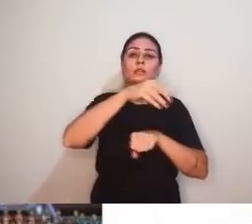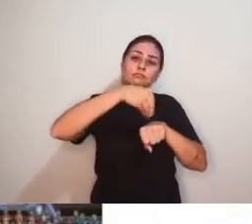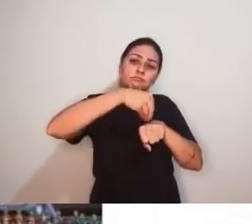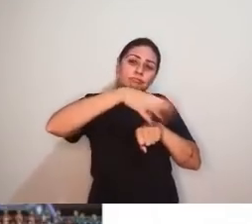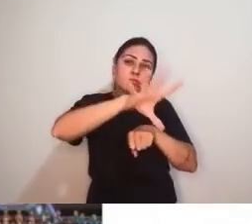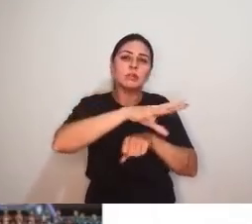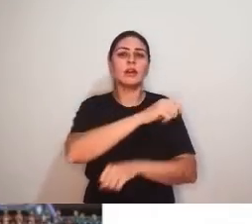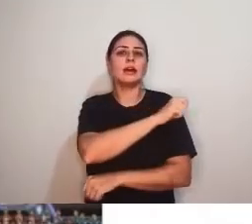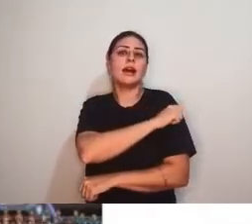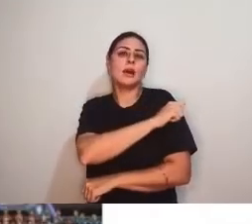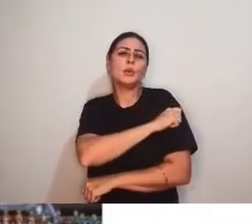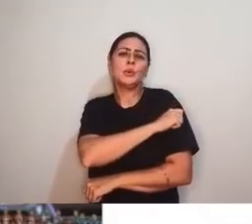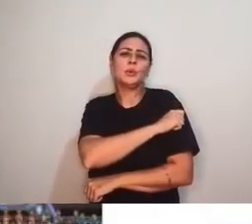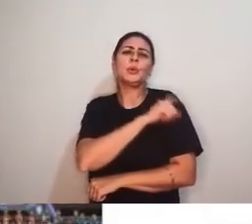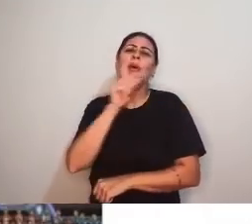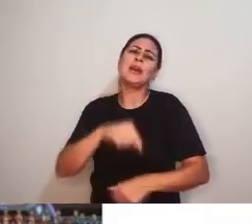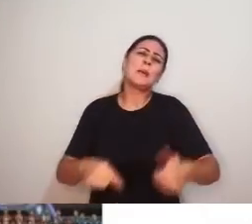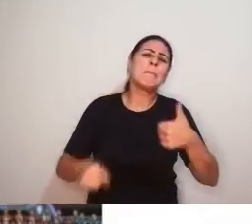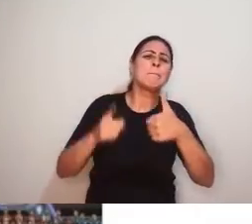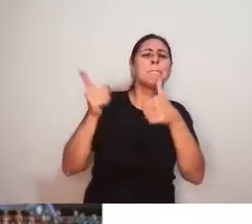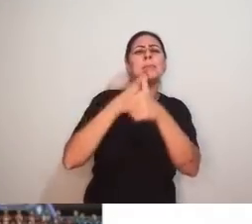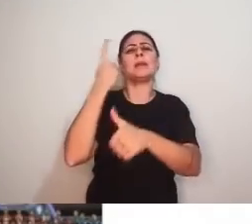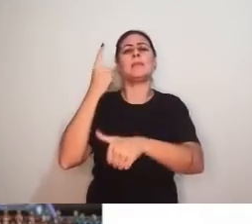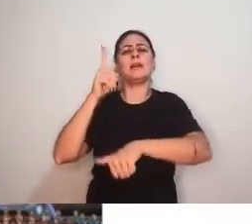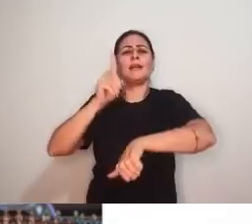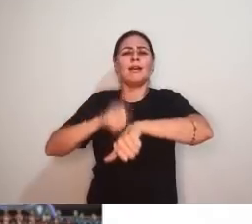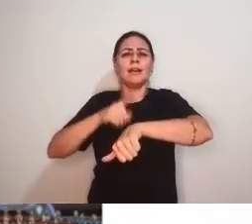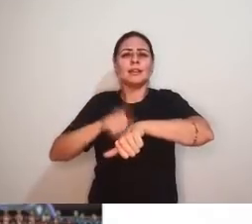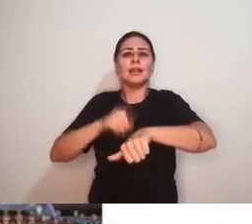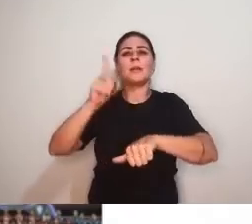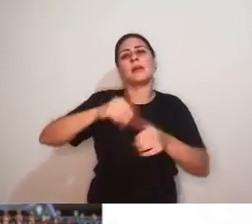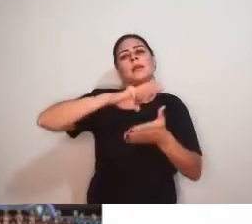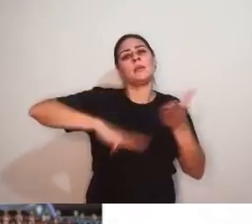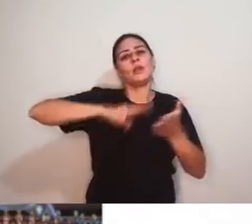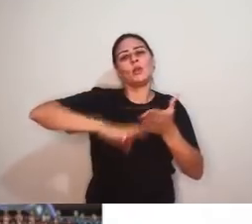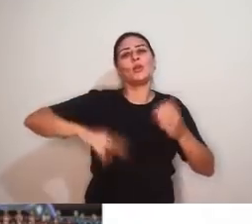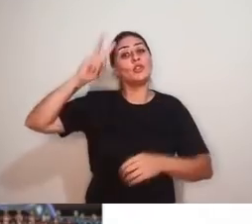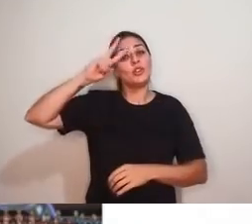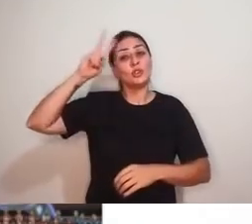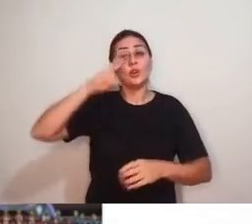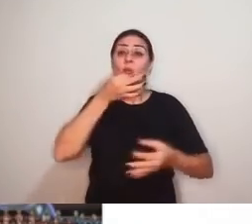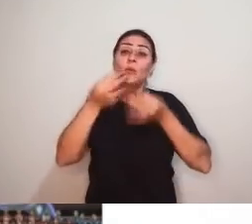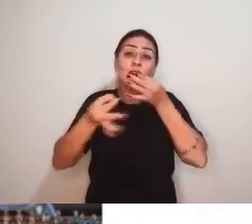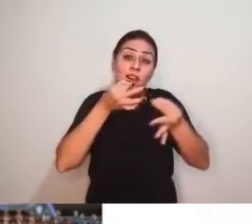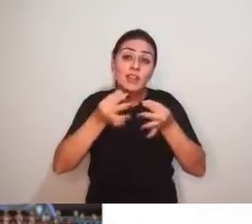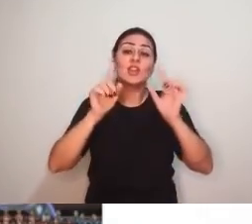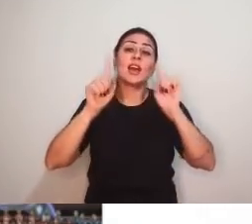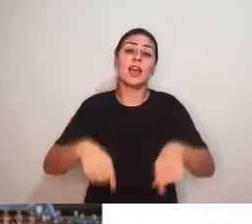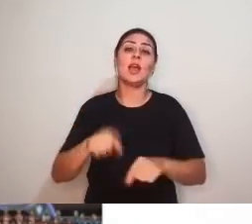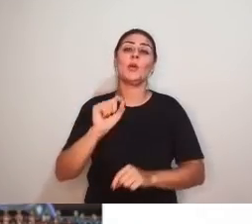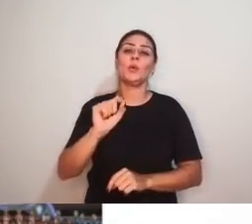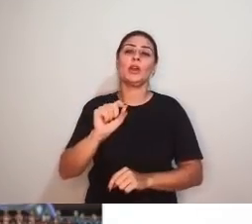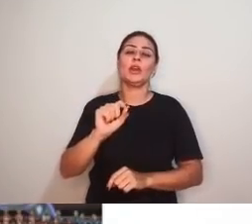informações que você queira compartilhar com os alunos para cumprir aquela primeira etapa da metodologia, né, da